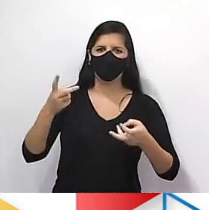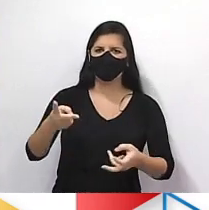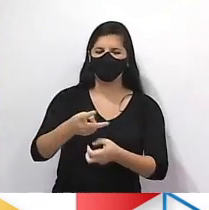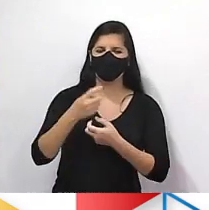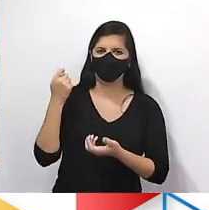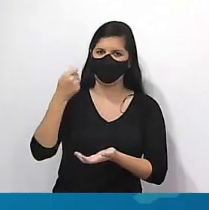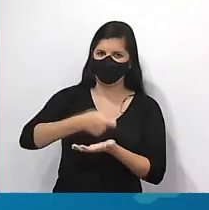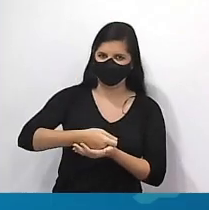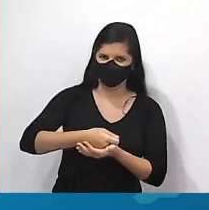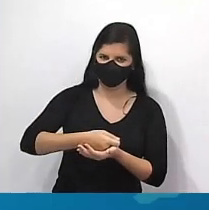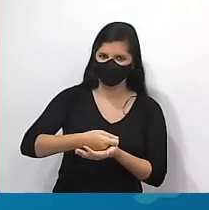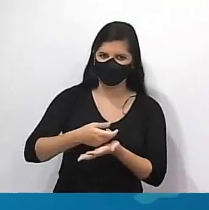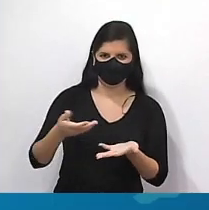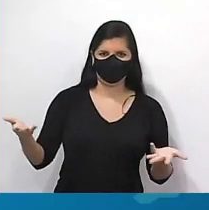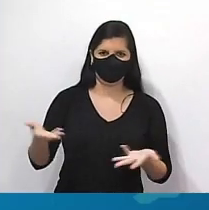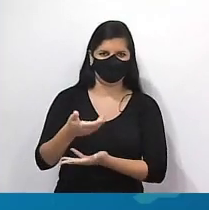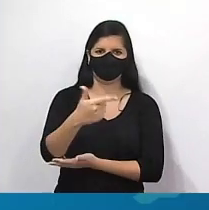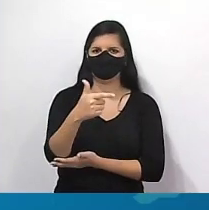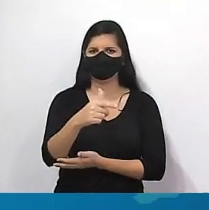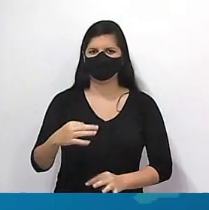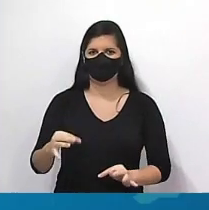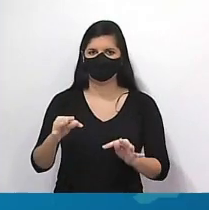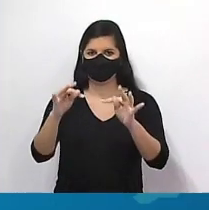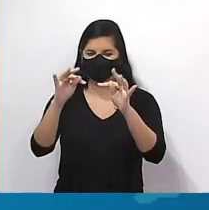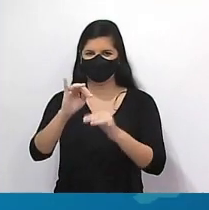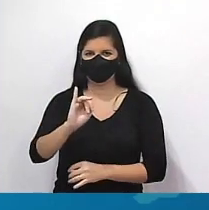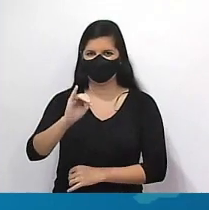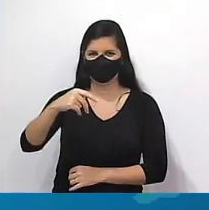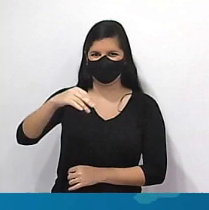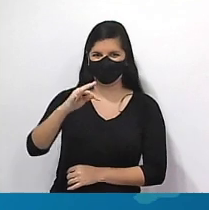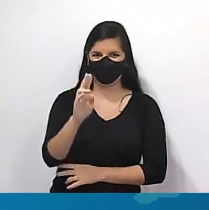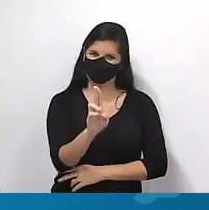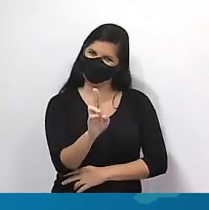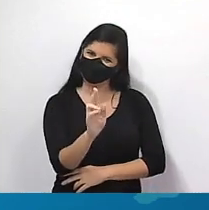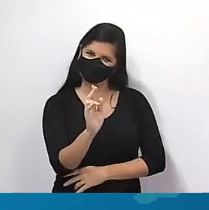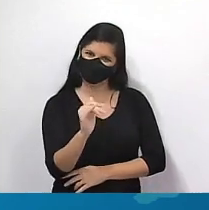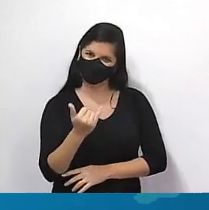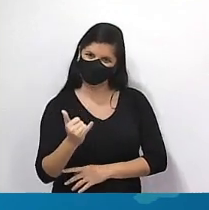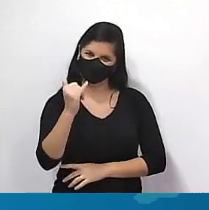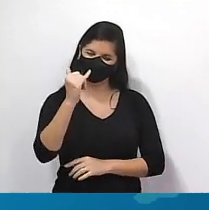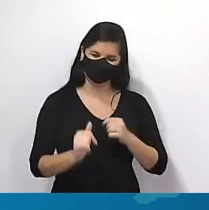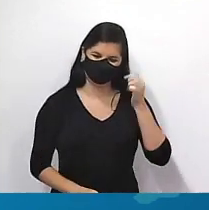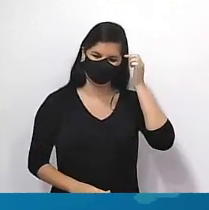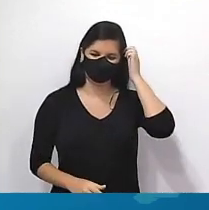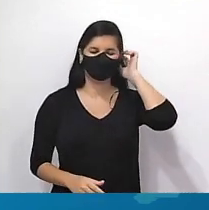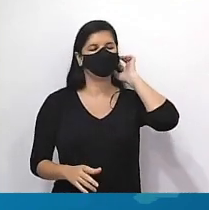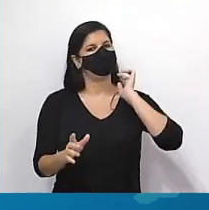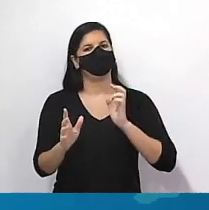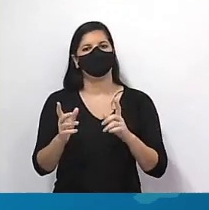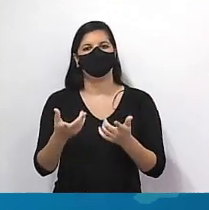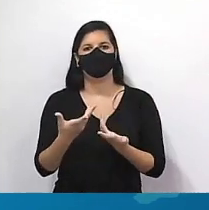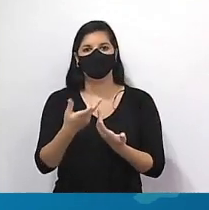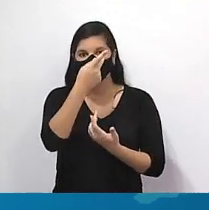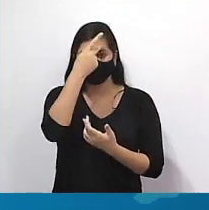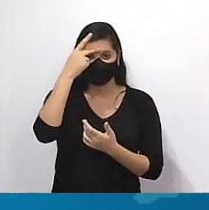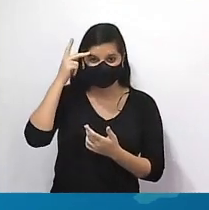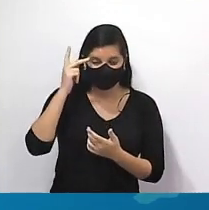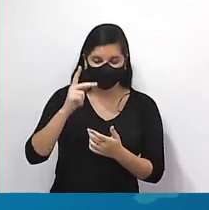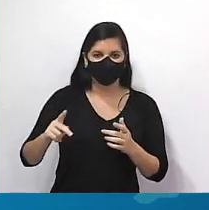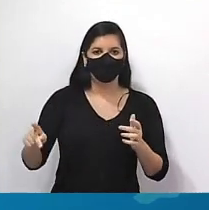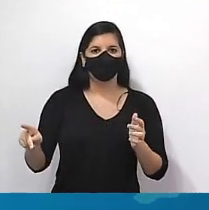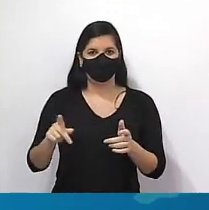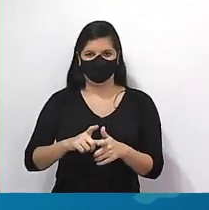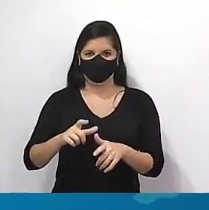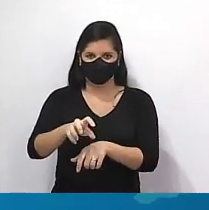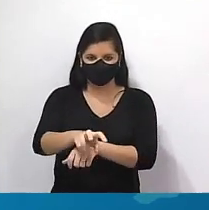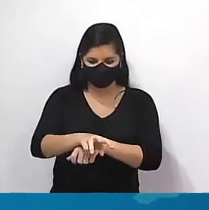não se tinha hoje a tecnologia do IPTU? Bom, muito fácil. Os esticadores de cordas, que